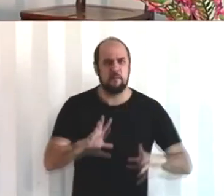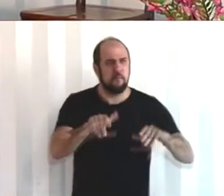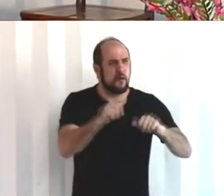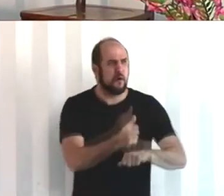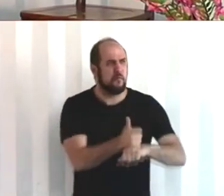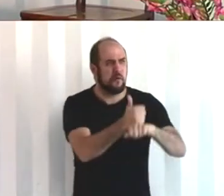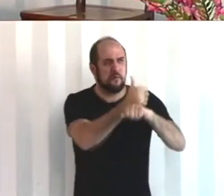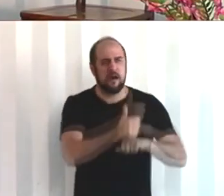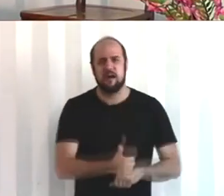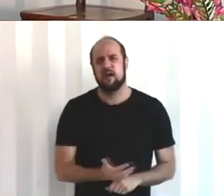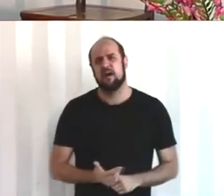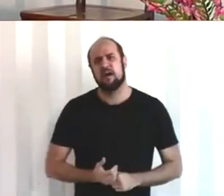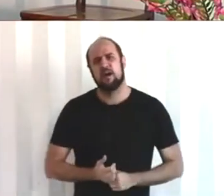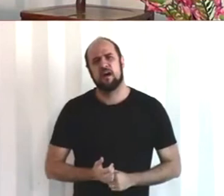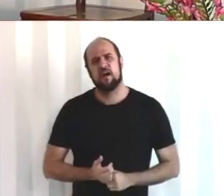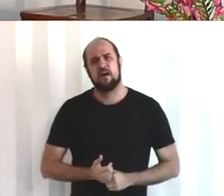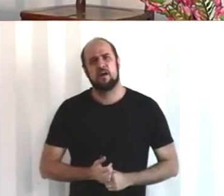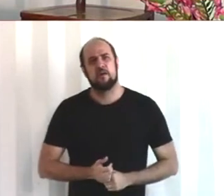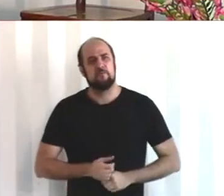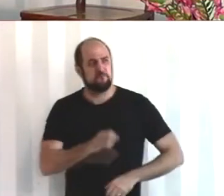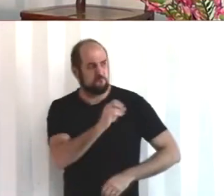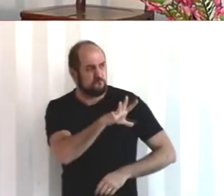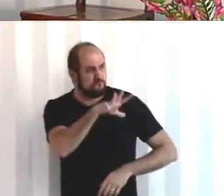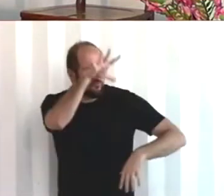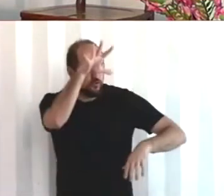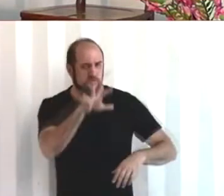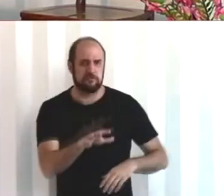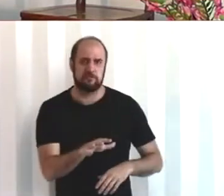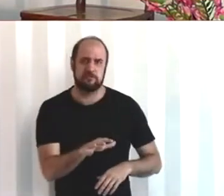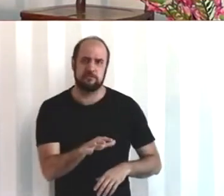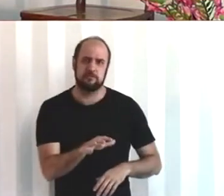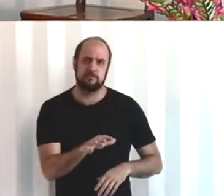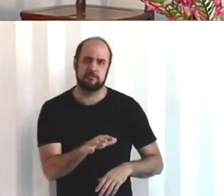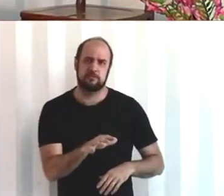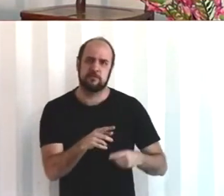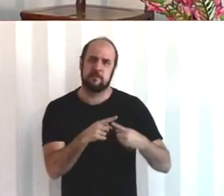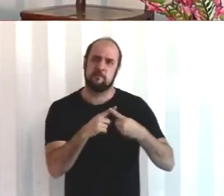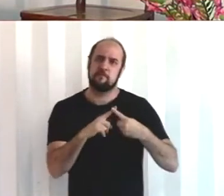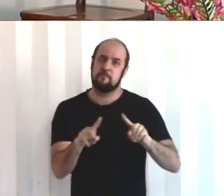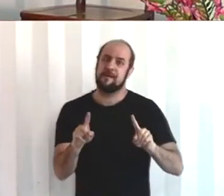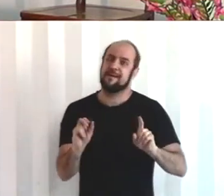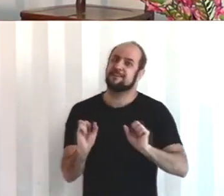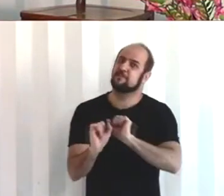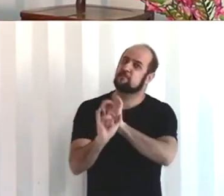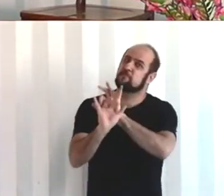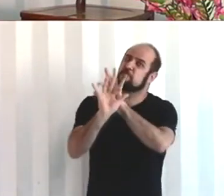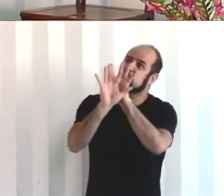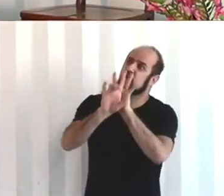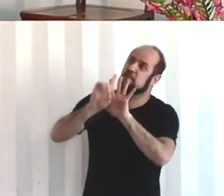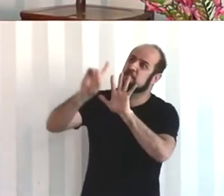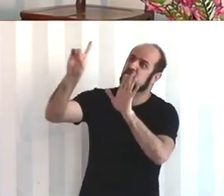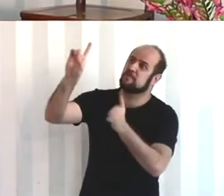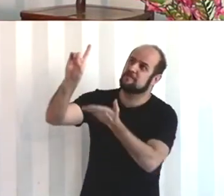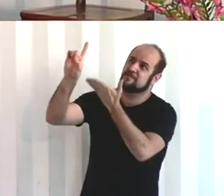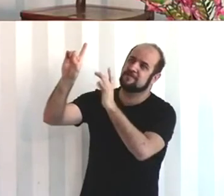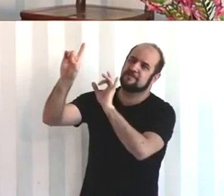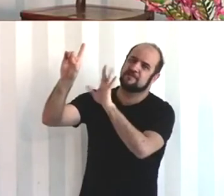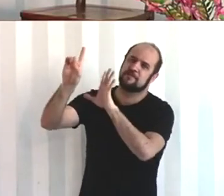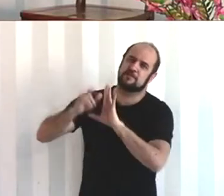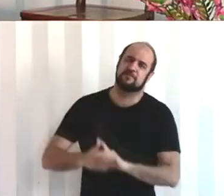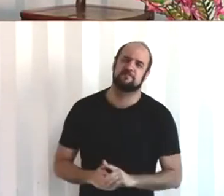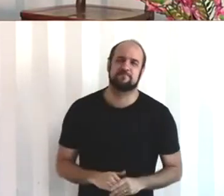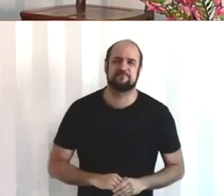difícil, como luz, como sal. Mas você foi criado para o louvor da glória do nosso Deus. Eu queria nesse momento,